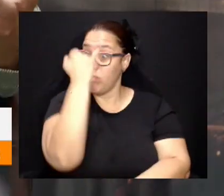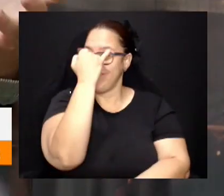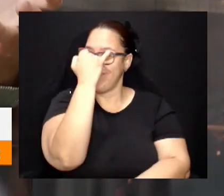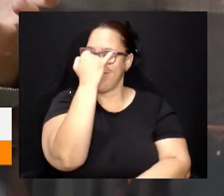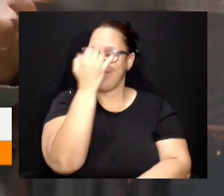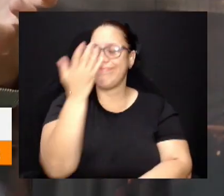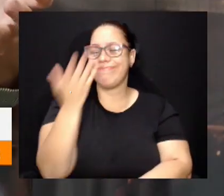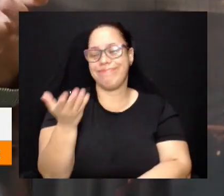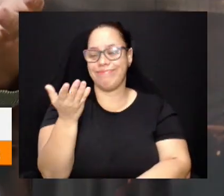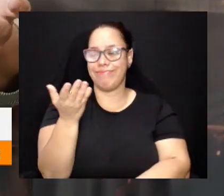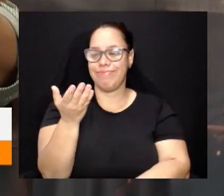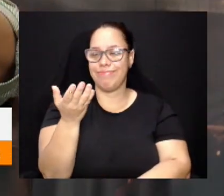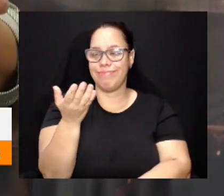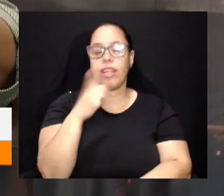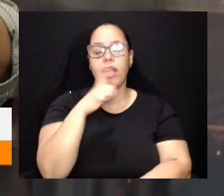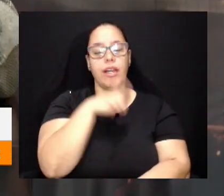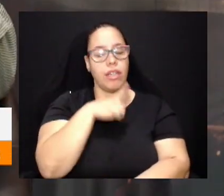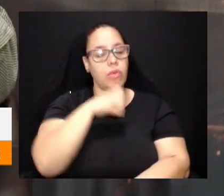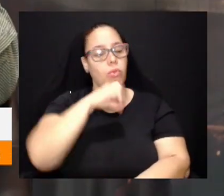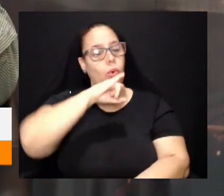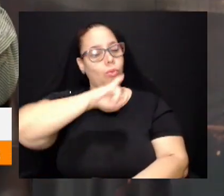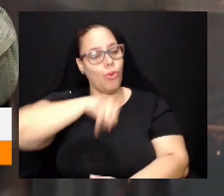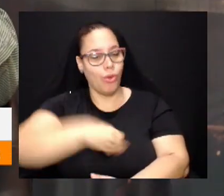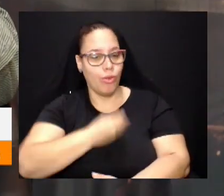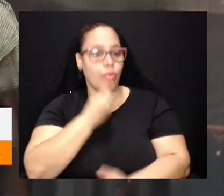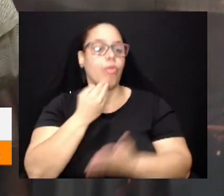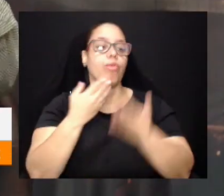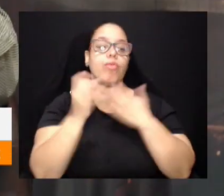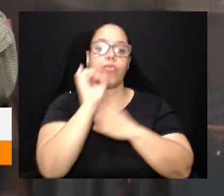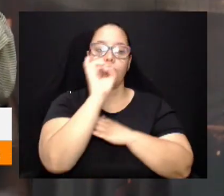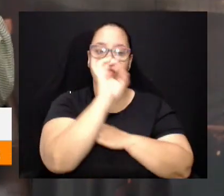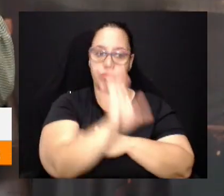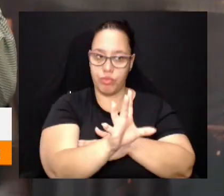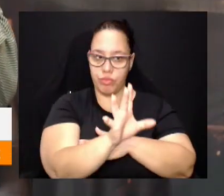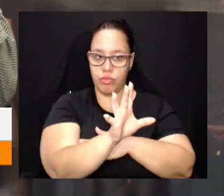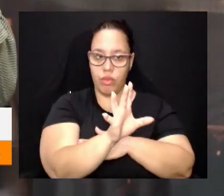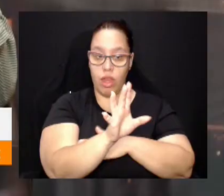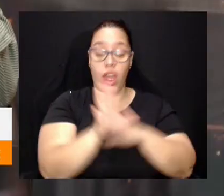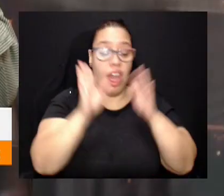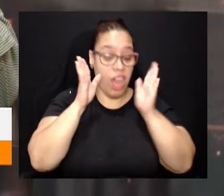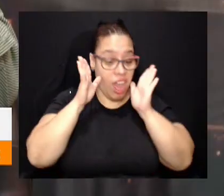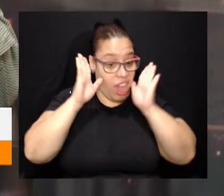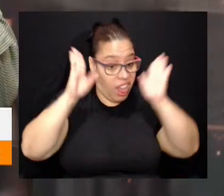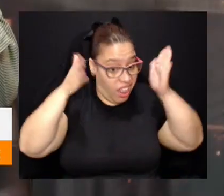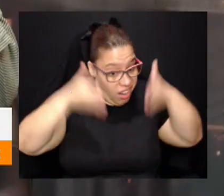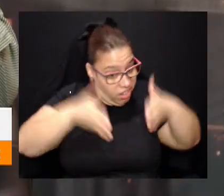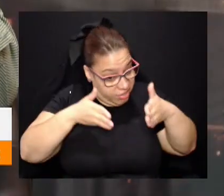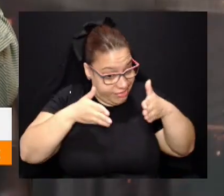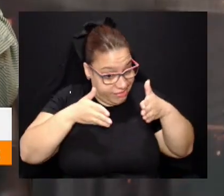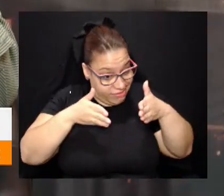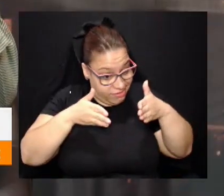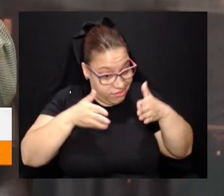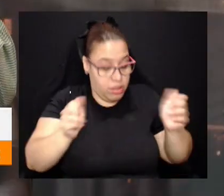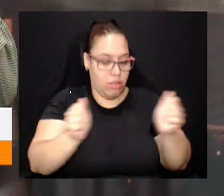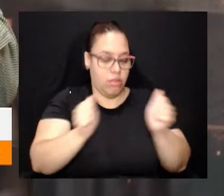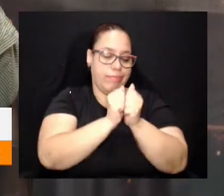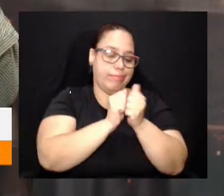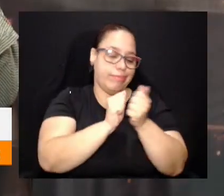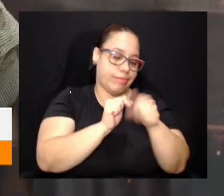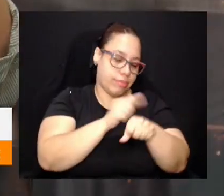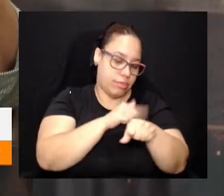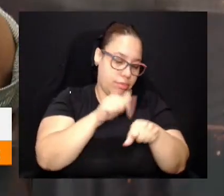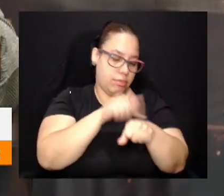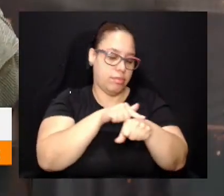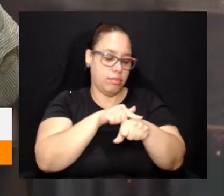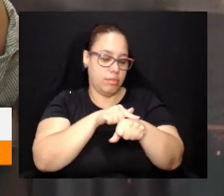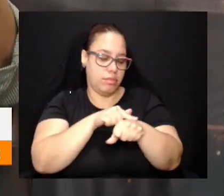abertura existencial, né? Não só ficar focado no tempo que está junto, na formalidade